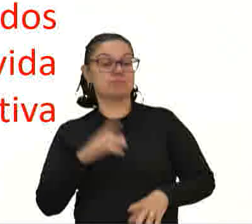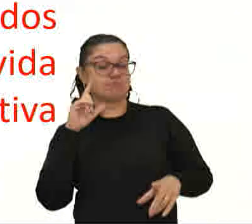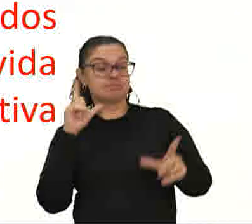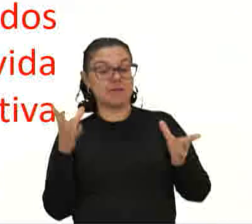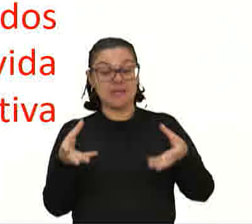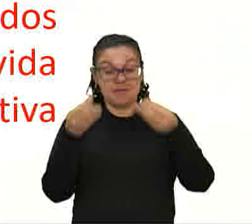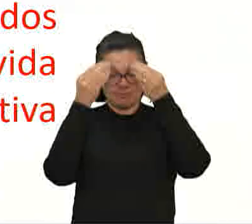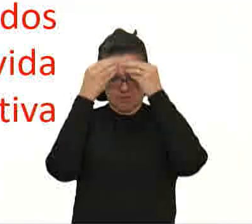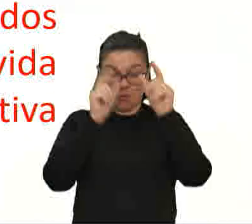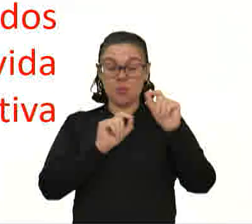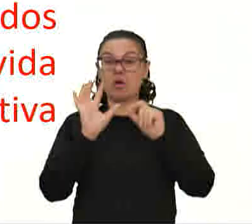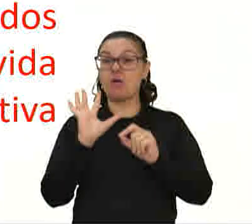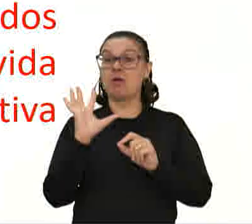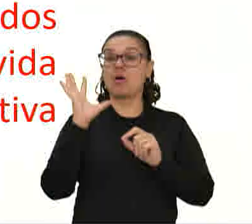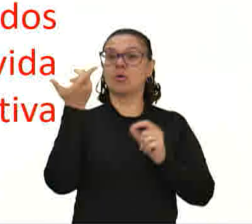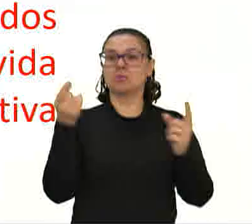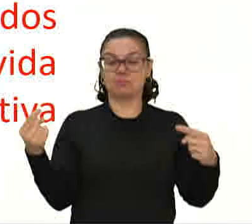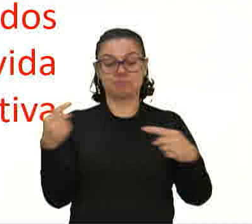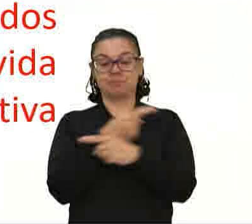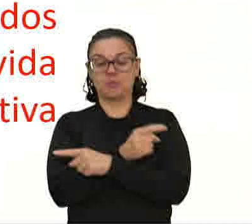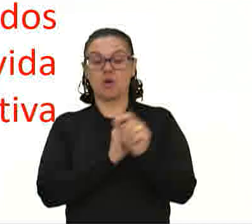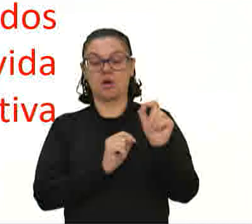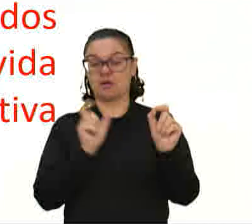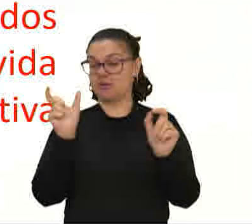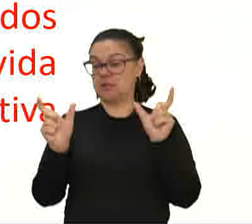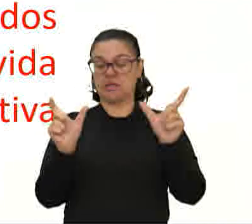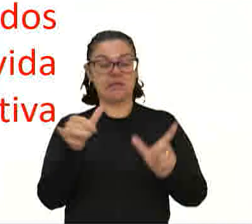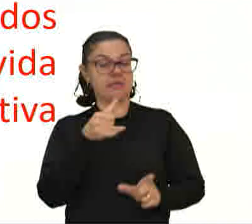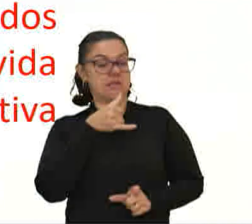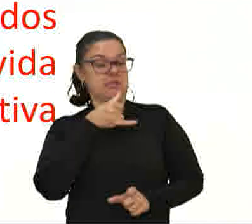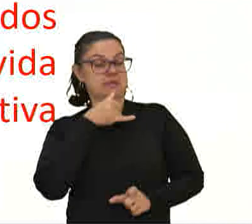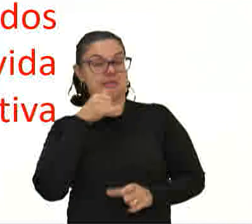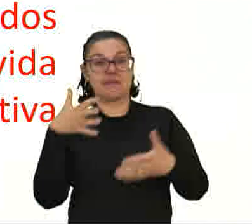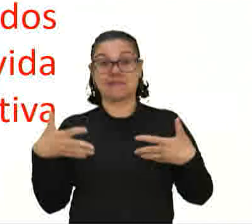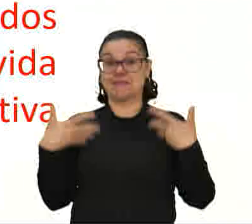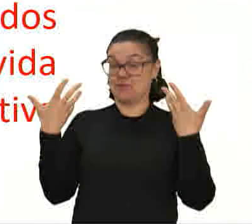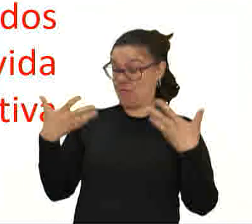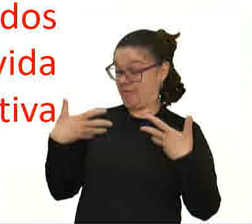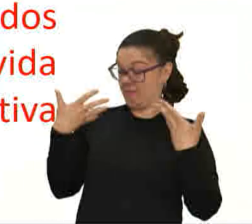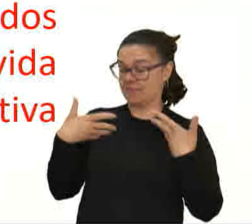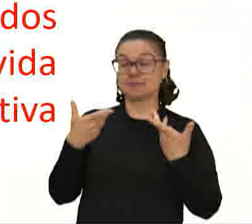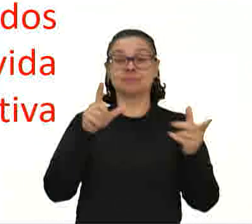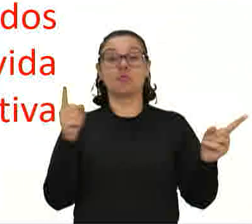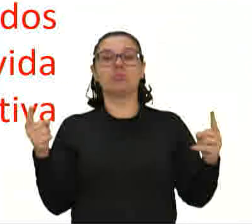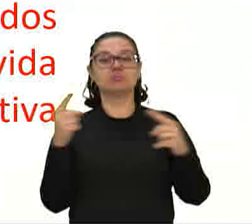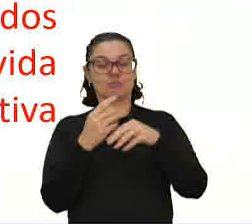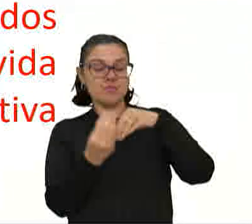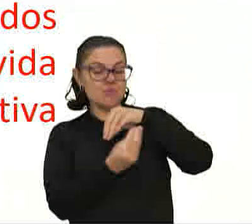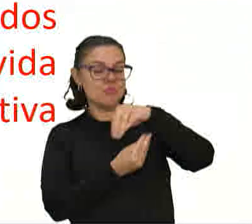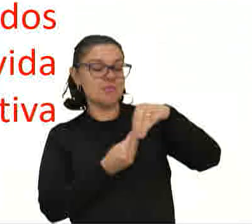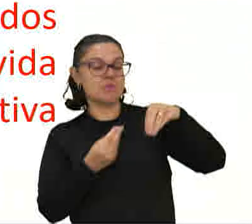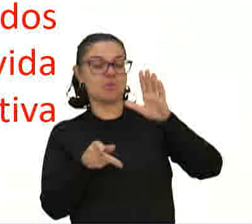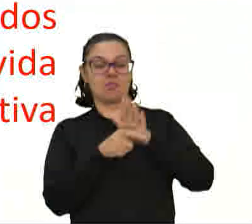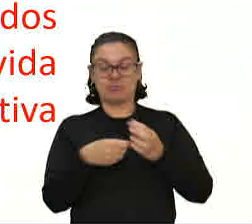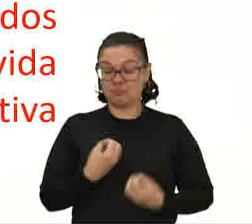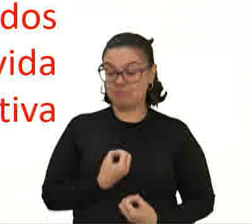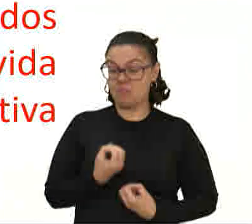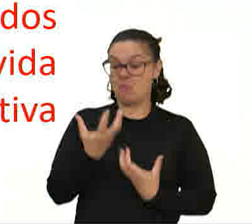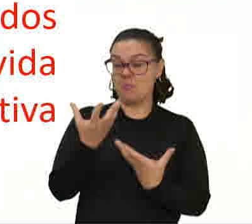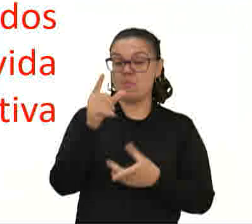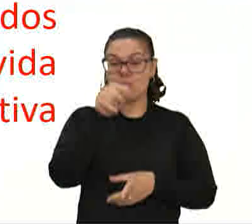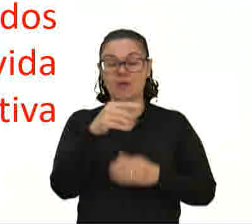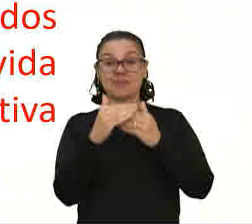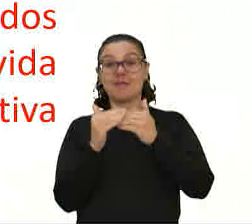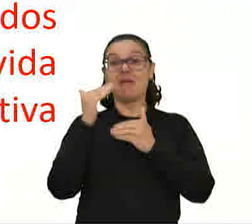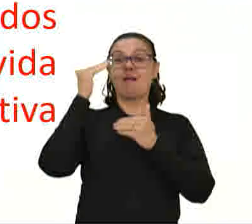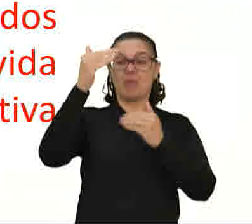seus efeitos. A oposição aqui entre o triste e o jocoso, o alegre, se condensa na figura do poeta, que está